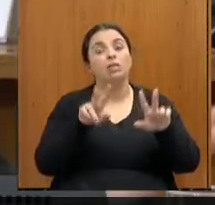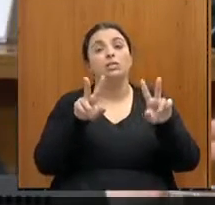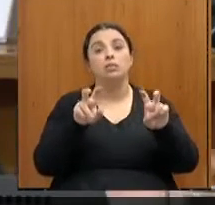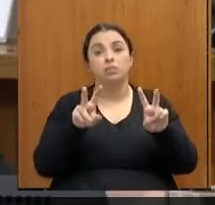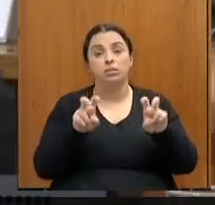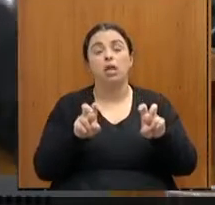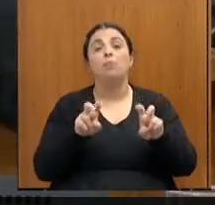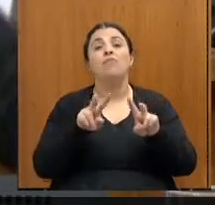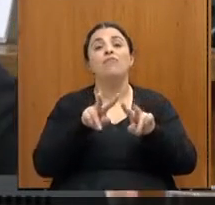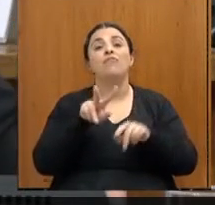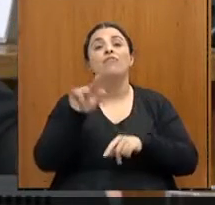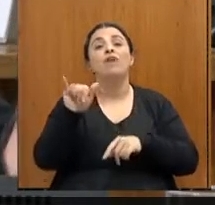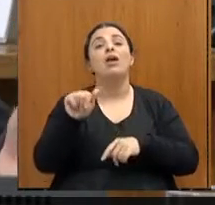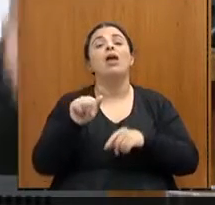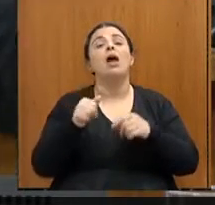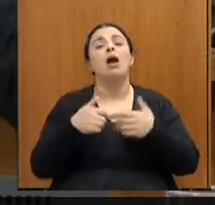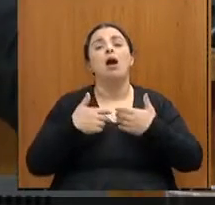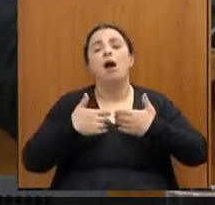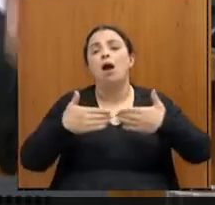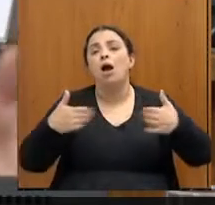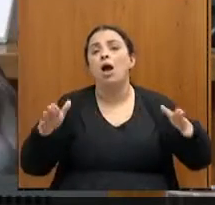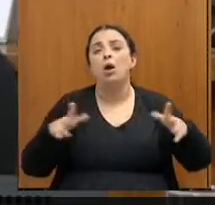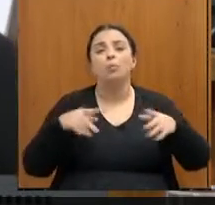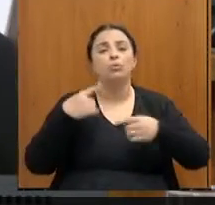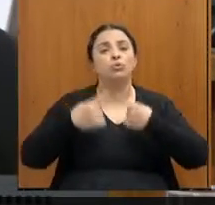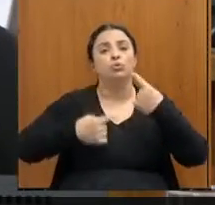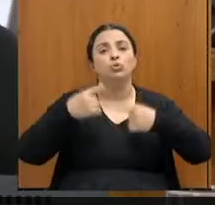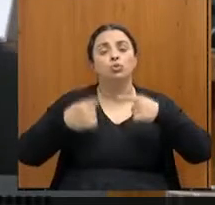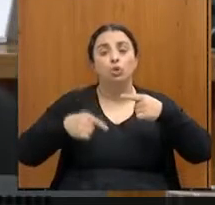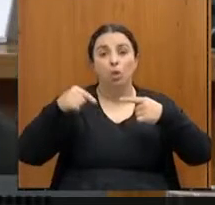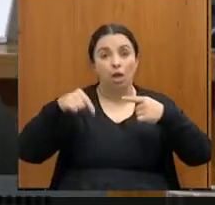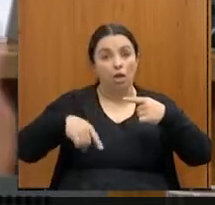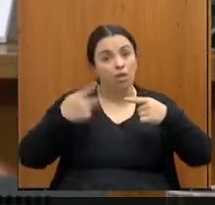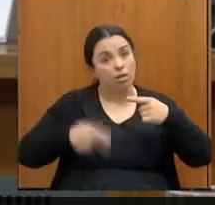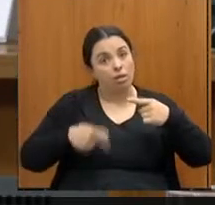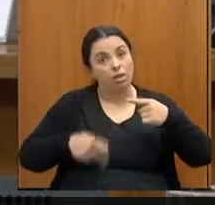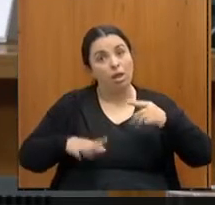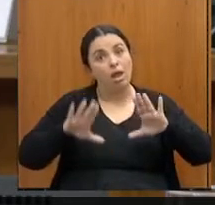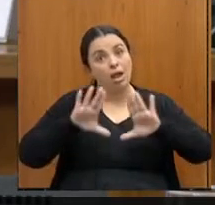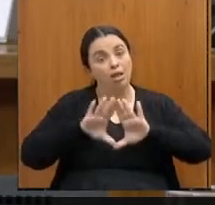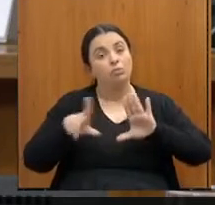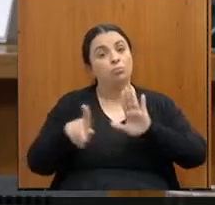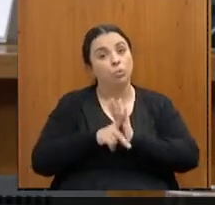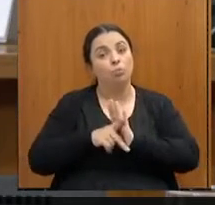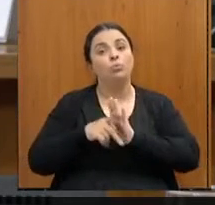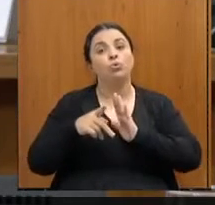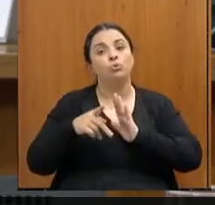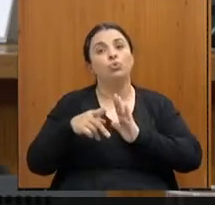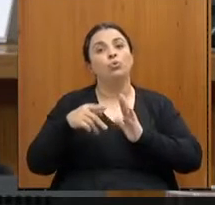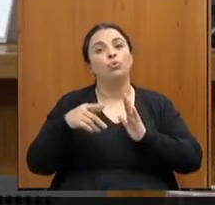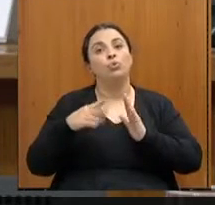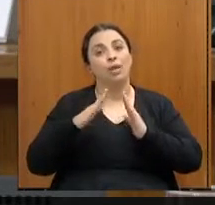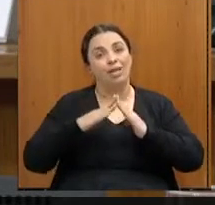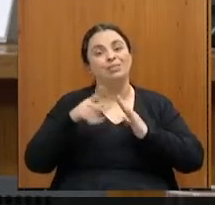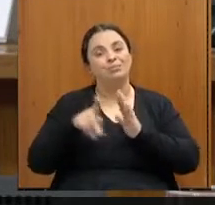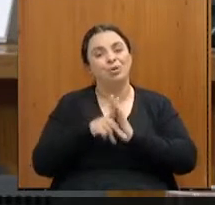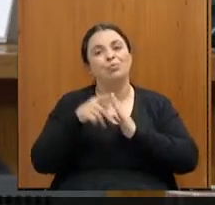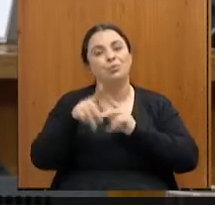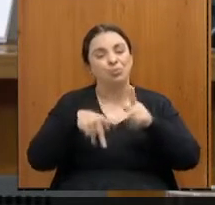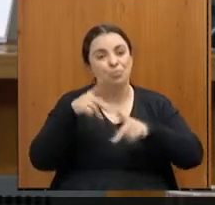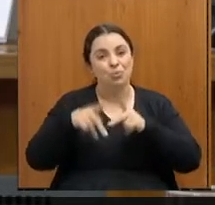amplamente discutido aqui na casa do povo para que a gente possa ter é uma discussão